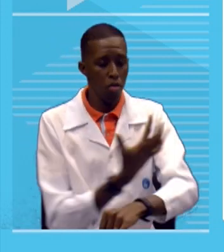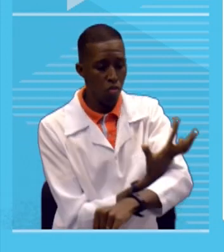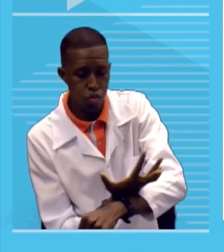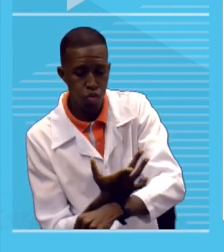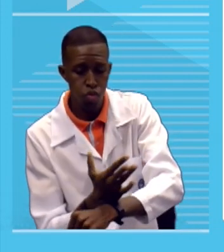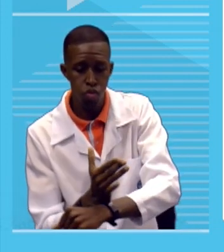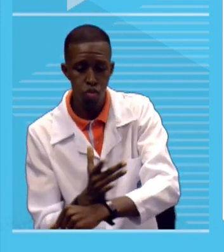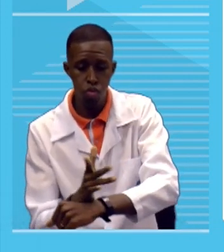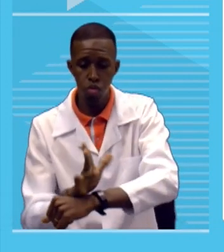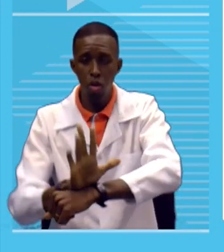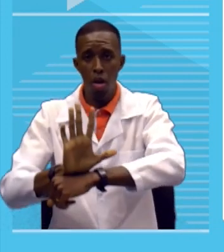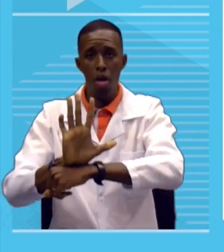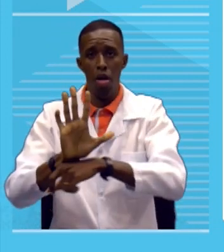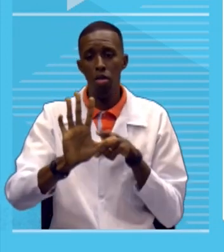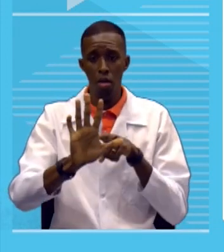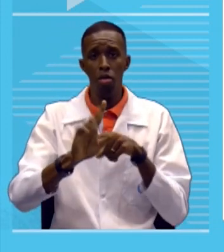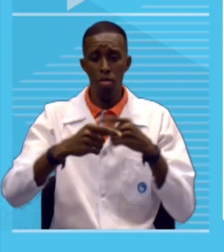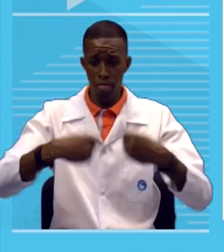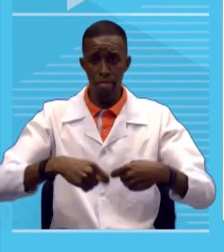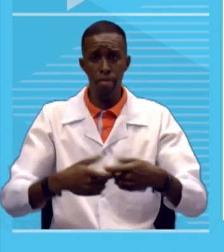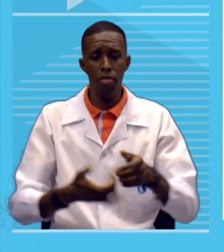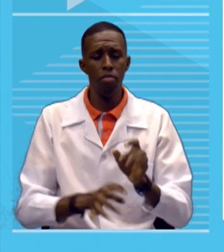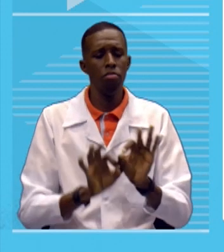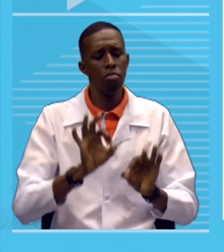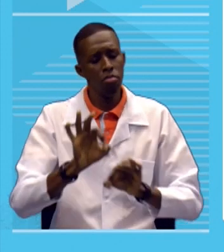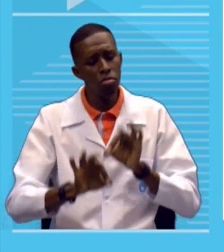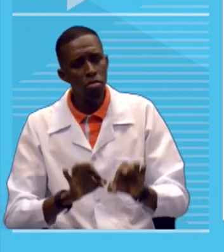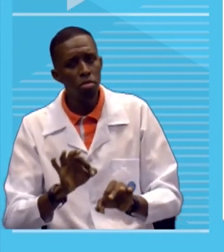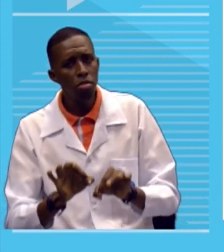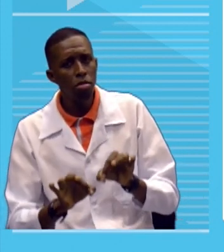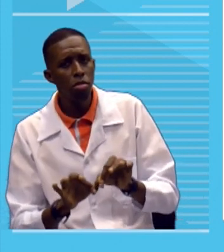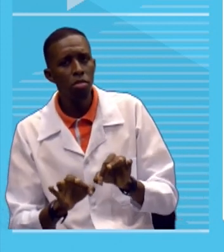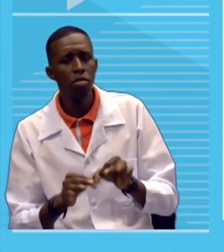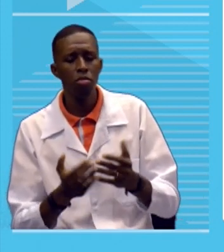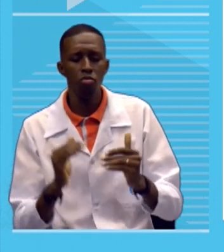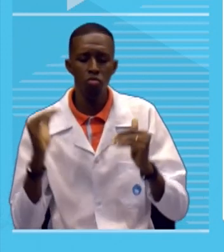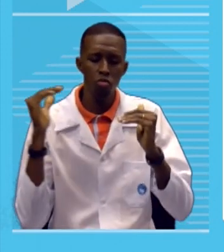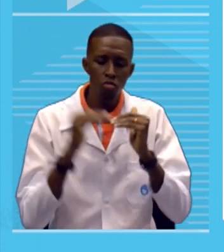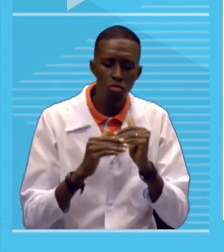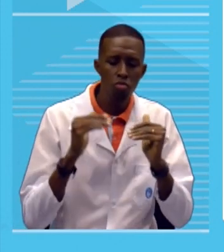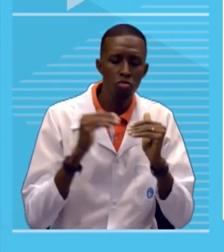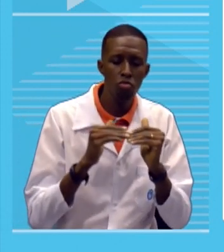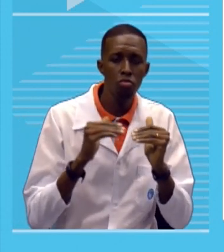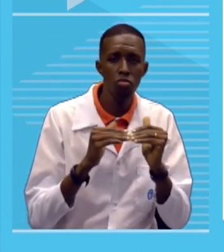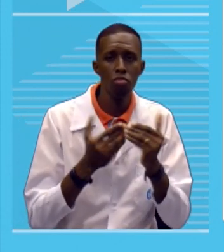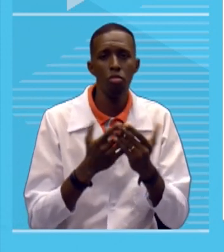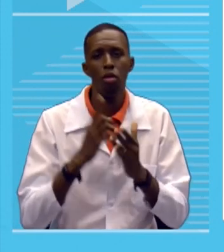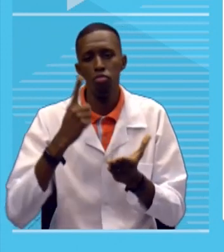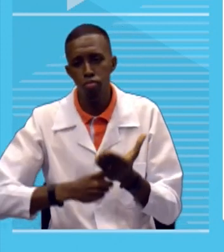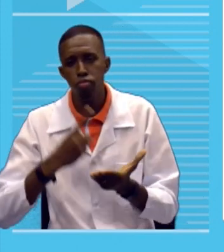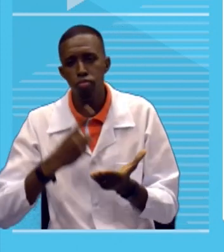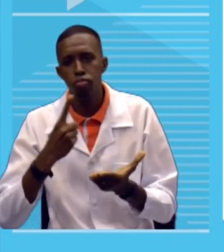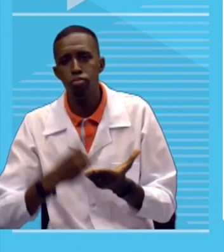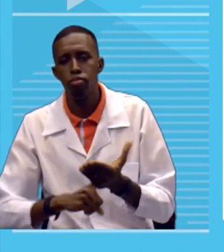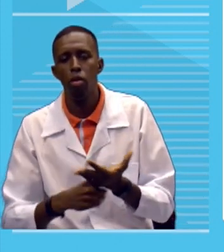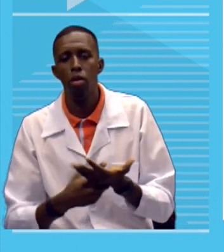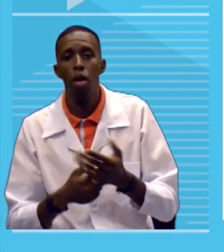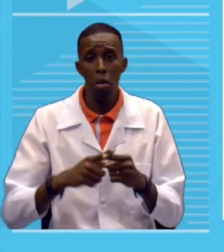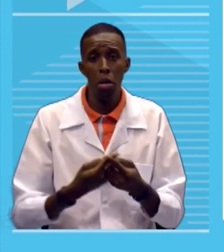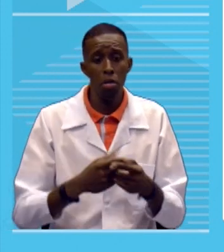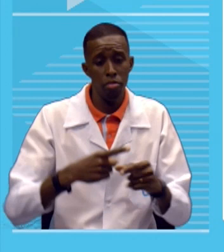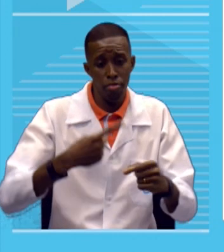vão aparecendo muitos problemas sociais, né, e problemas ambientais e problemas estruturais